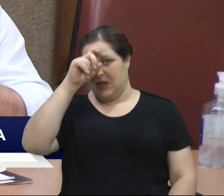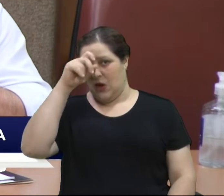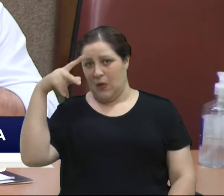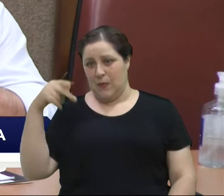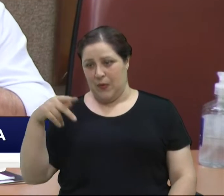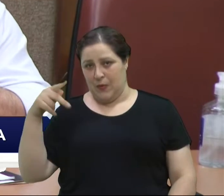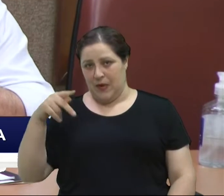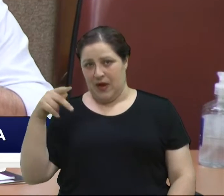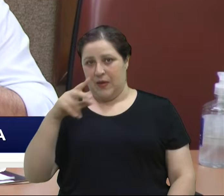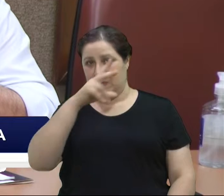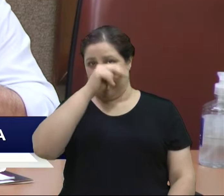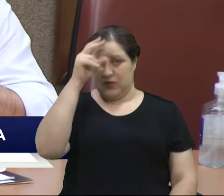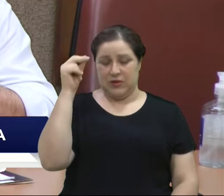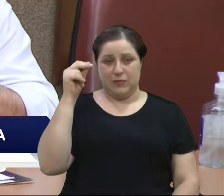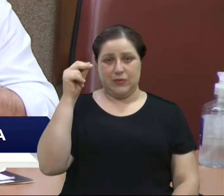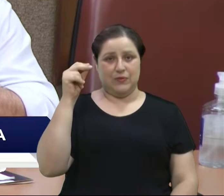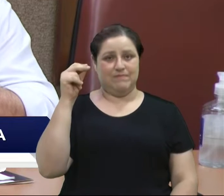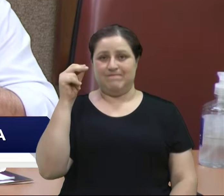condição absoluta